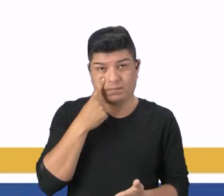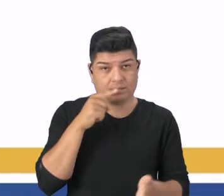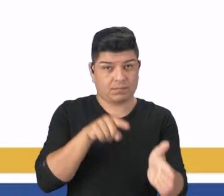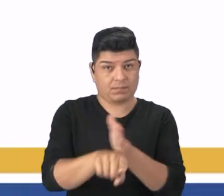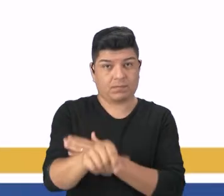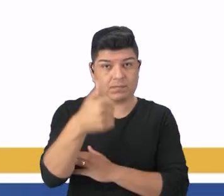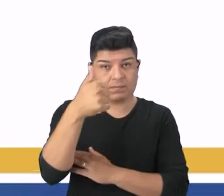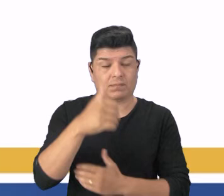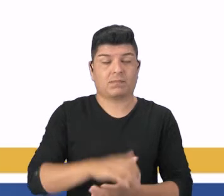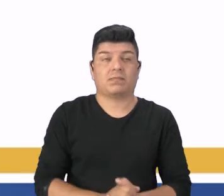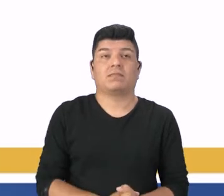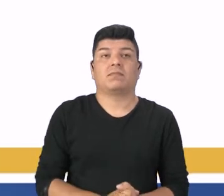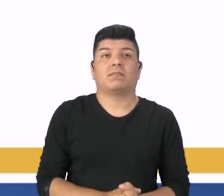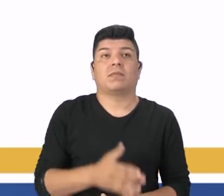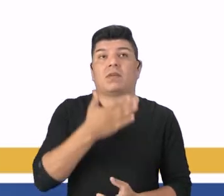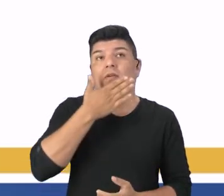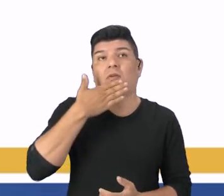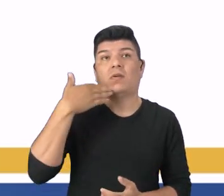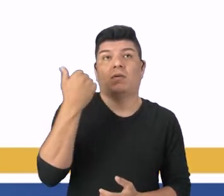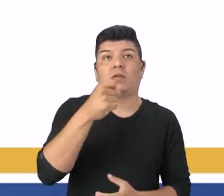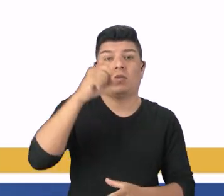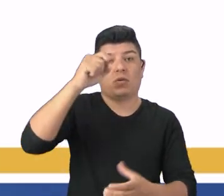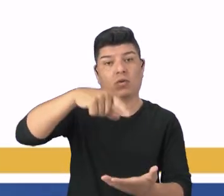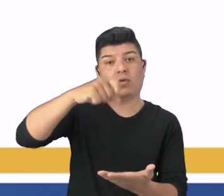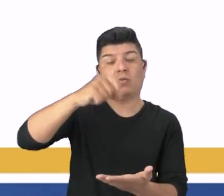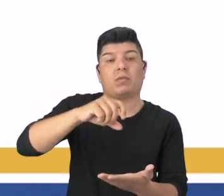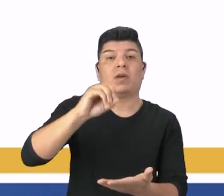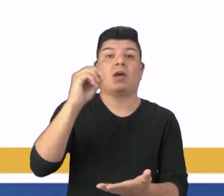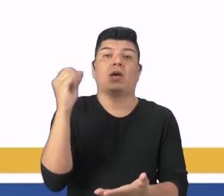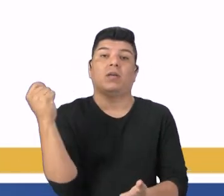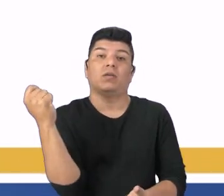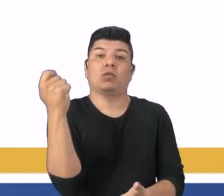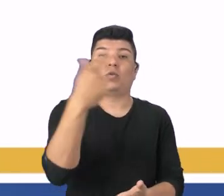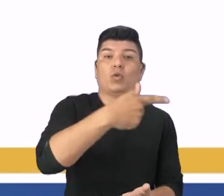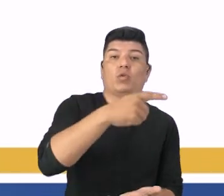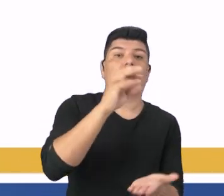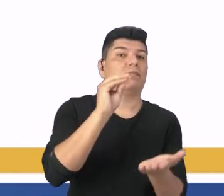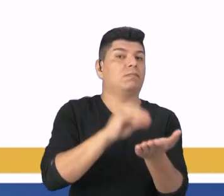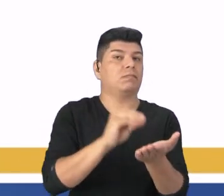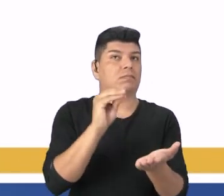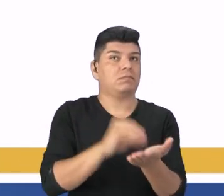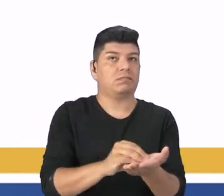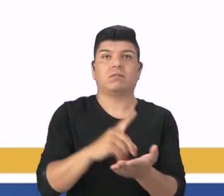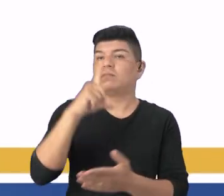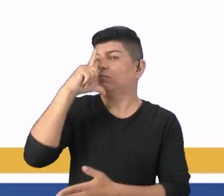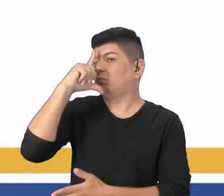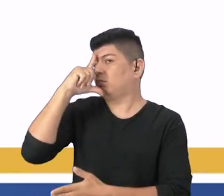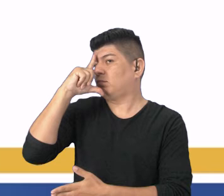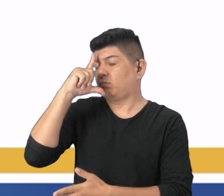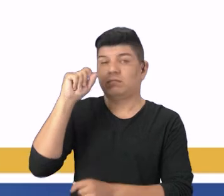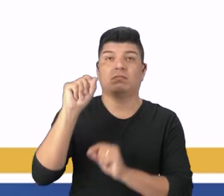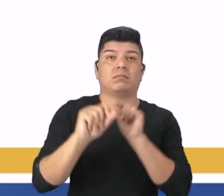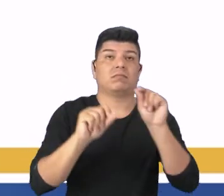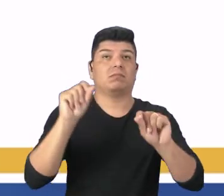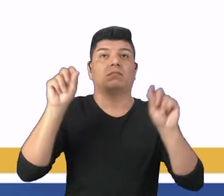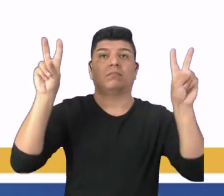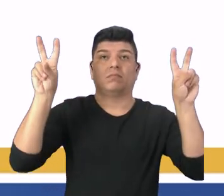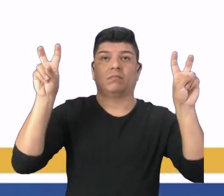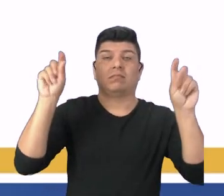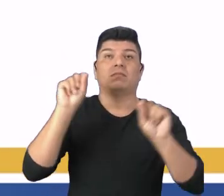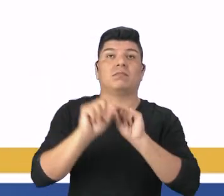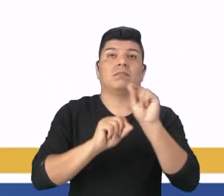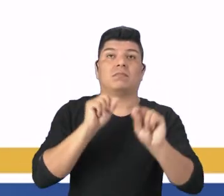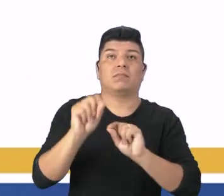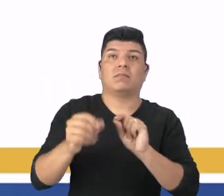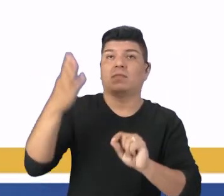primeira questão. Melhor sobrar do que faltar. De origem latina, esse dito popular, que vem